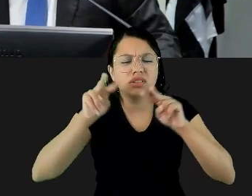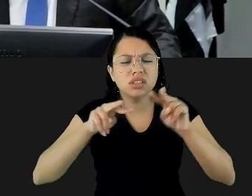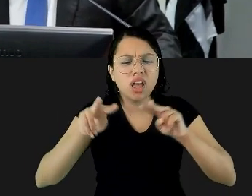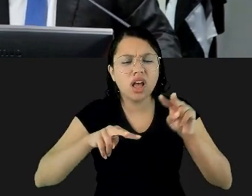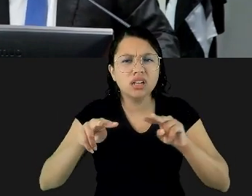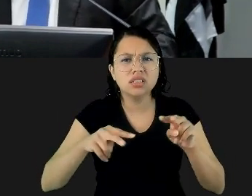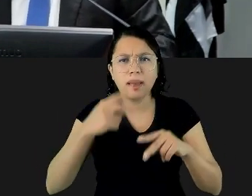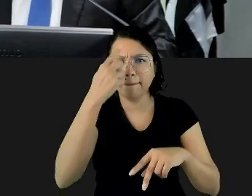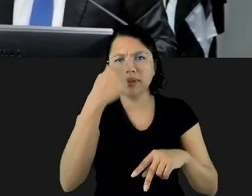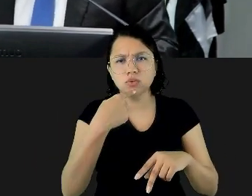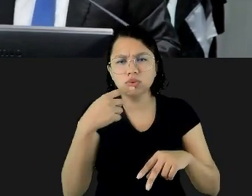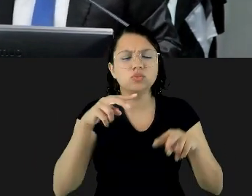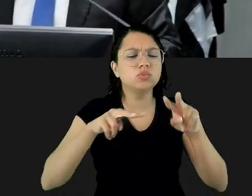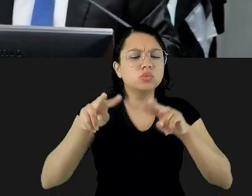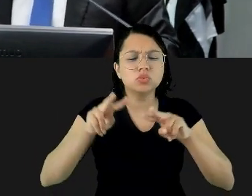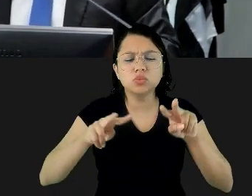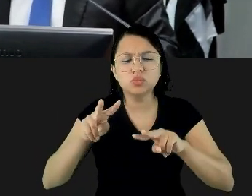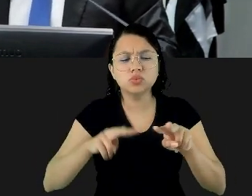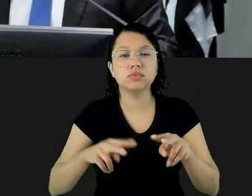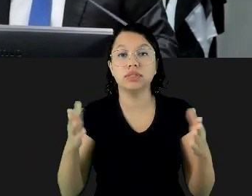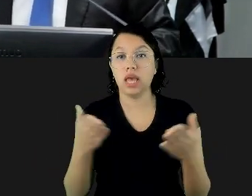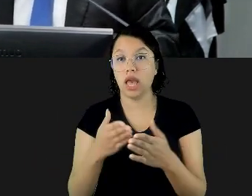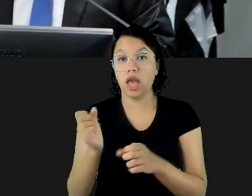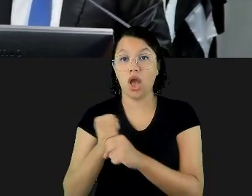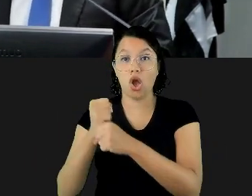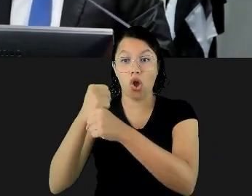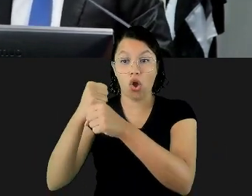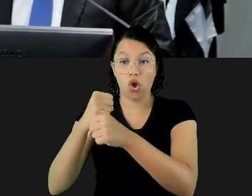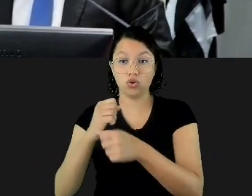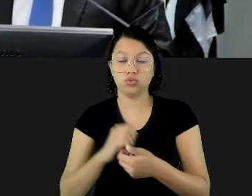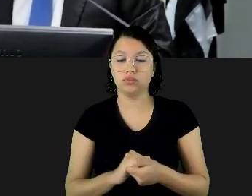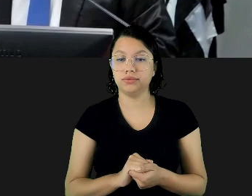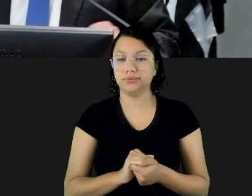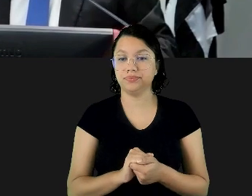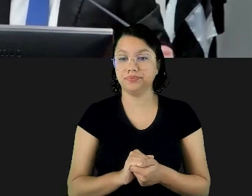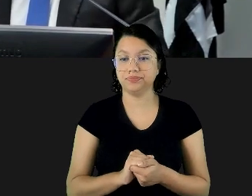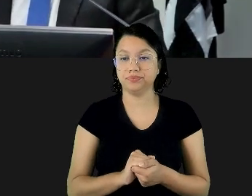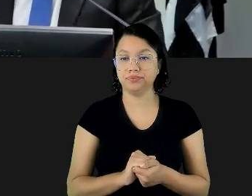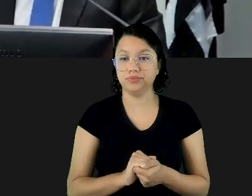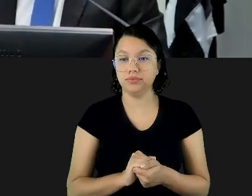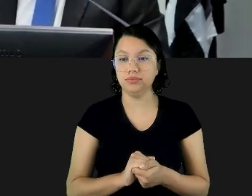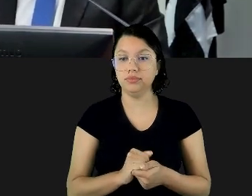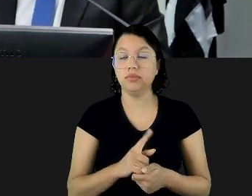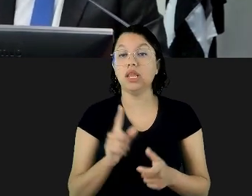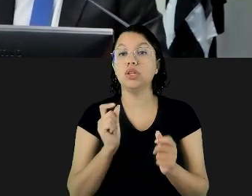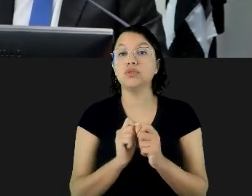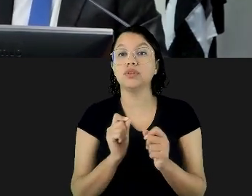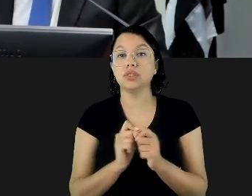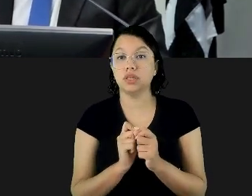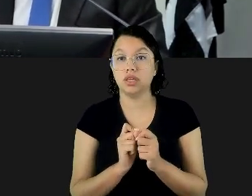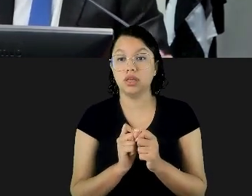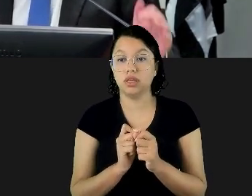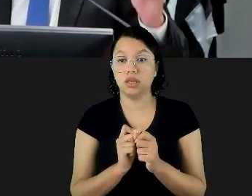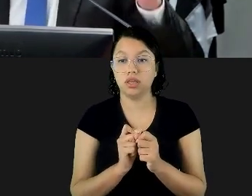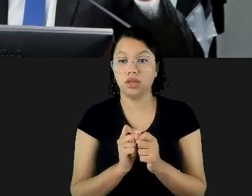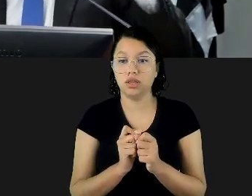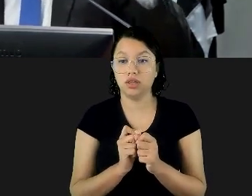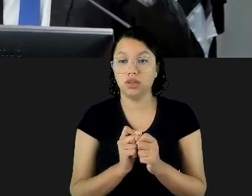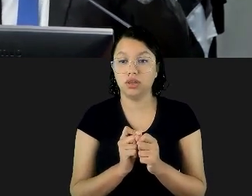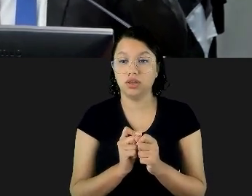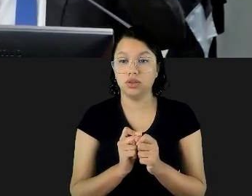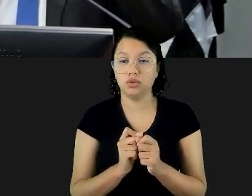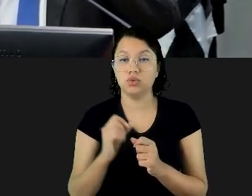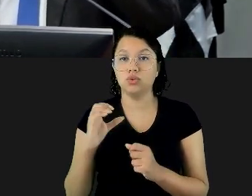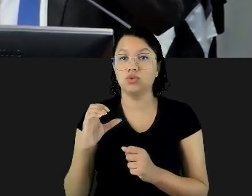obra. Tomei nota aqui. Eles fizeram no Chaco paraguaio. Chaco é